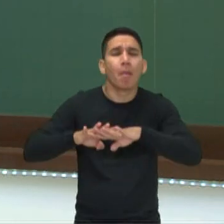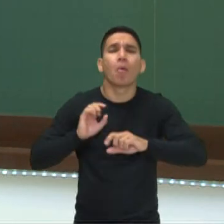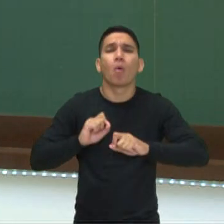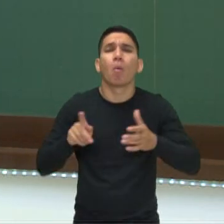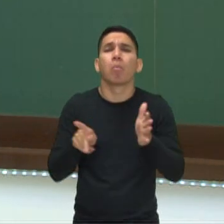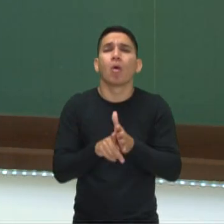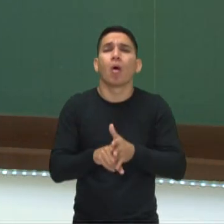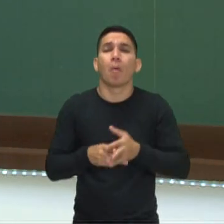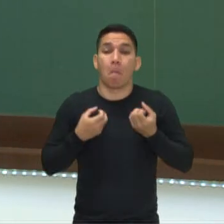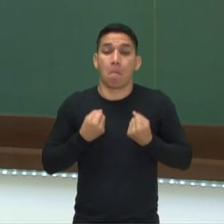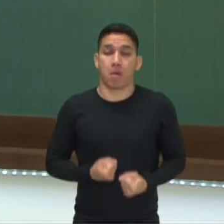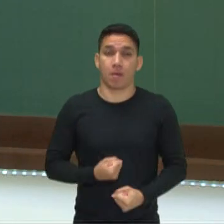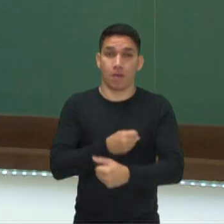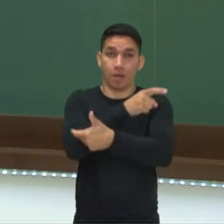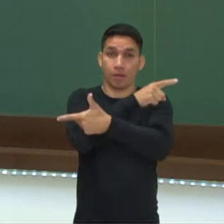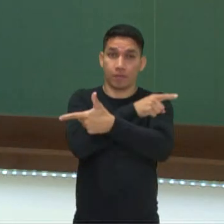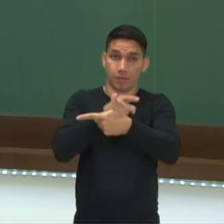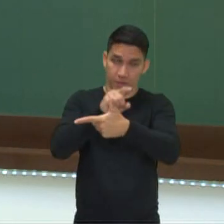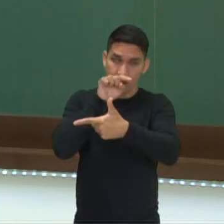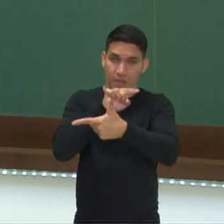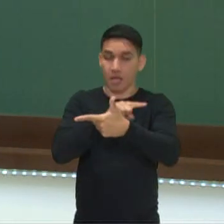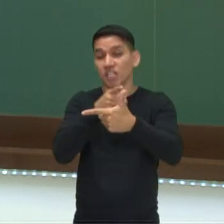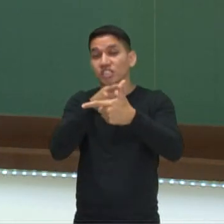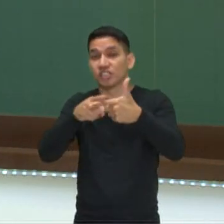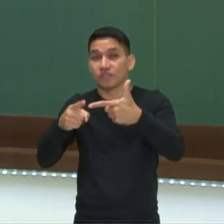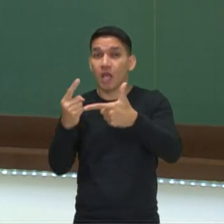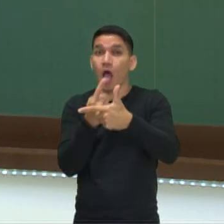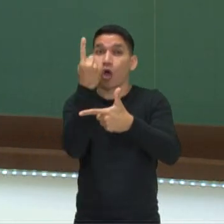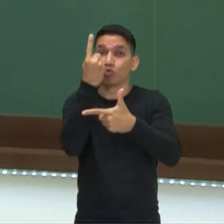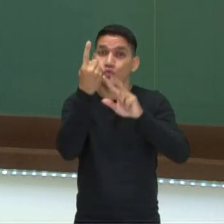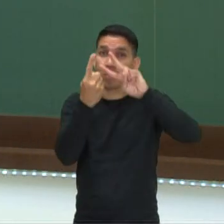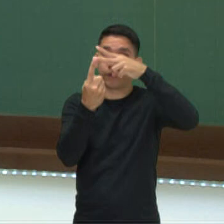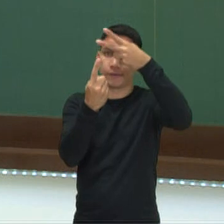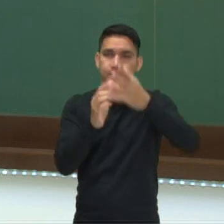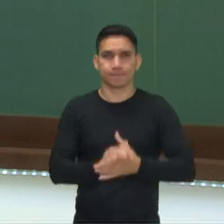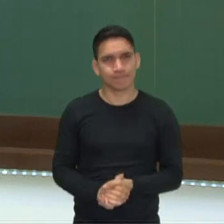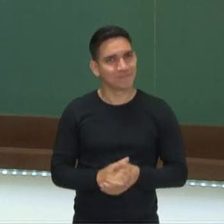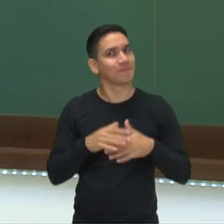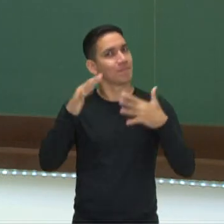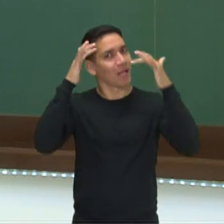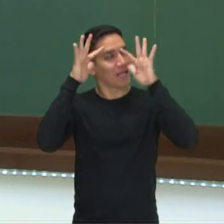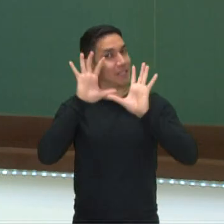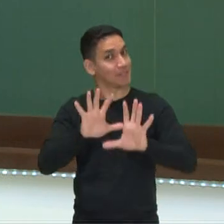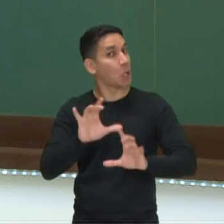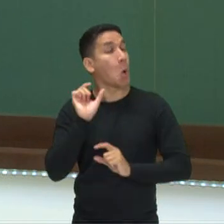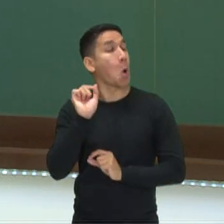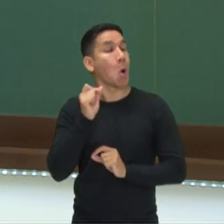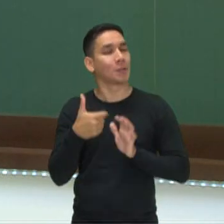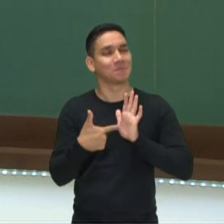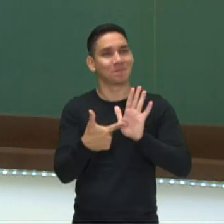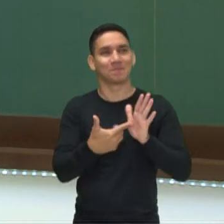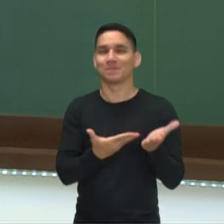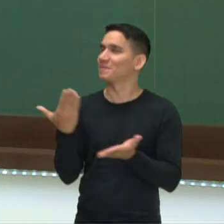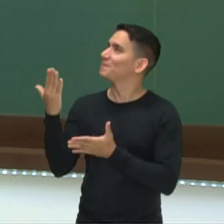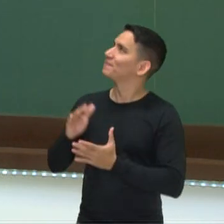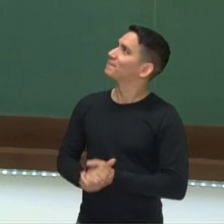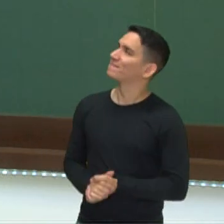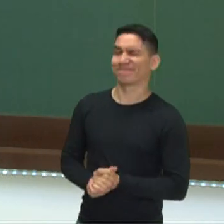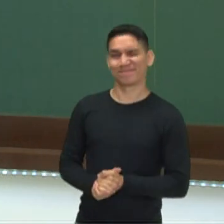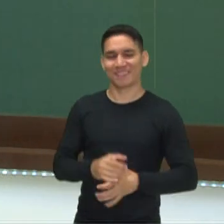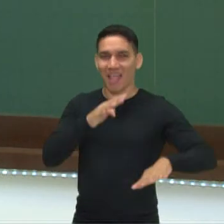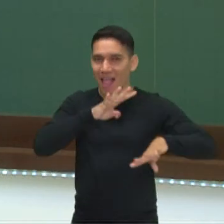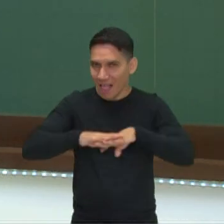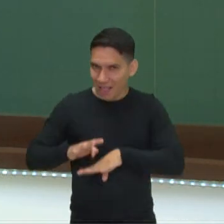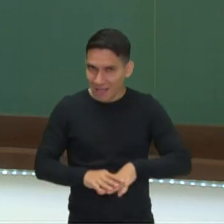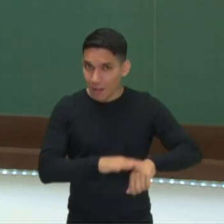altura vezes altura, ou seja, a altura ao quadrado. Pensando nisso, olha lá o que eu tenho para você. Vamos calcular